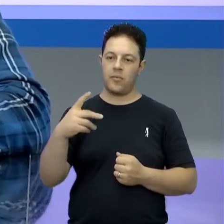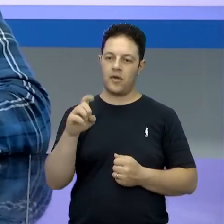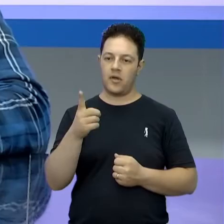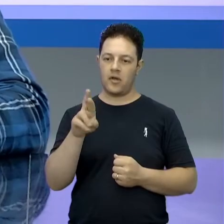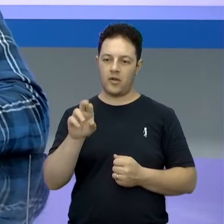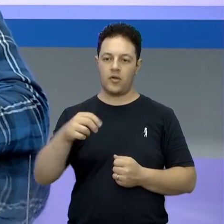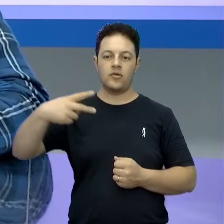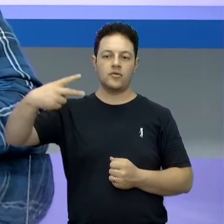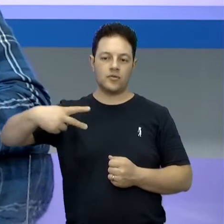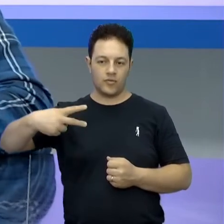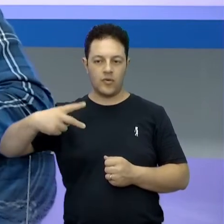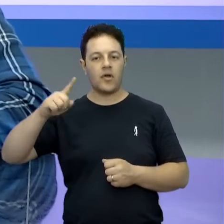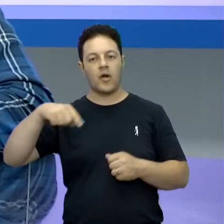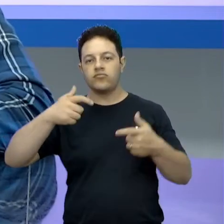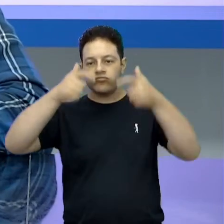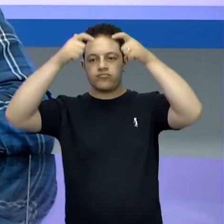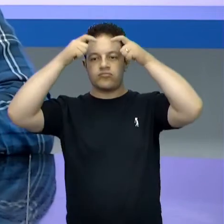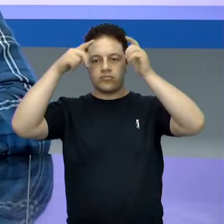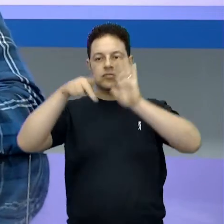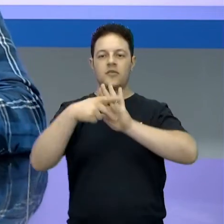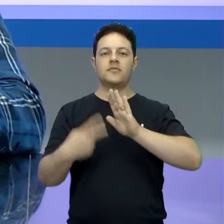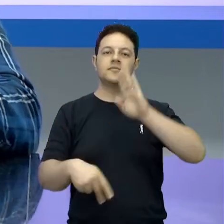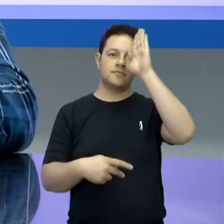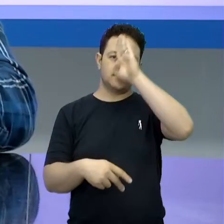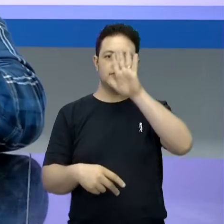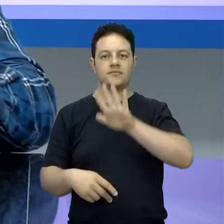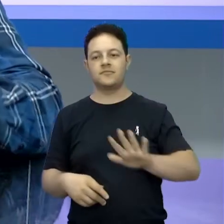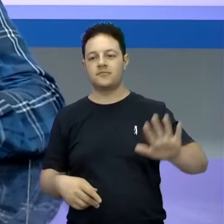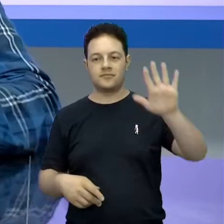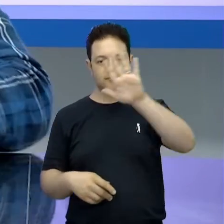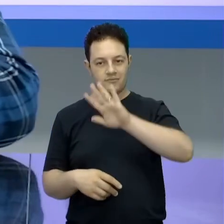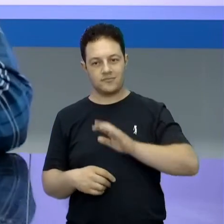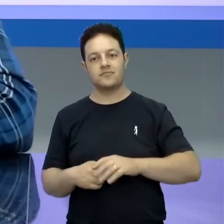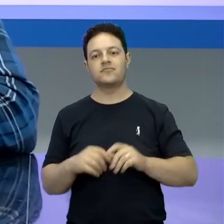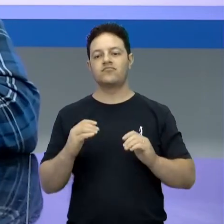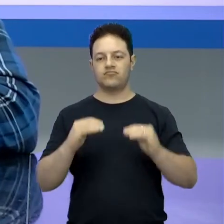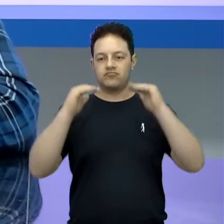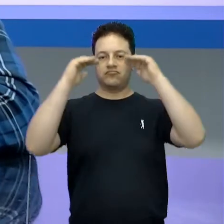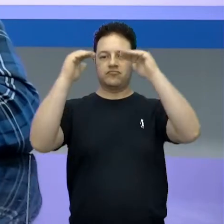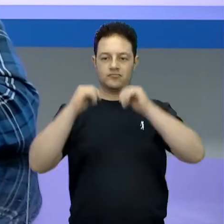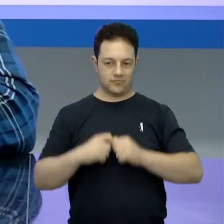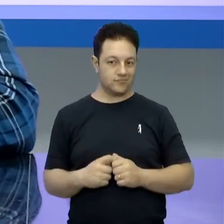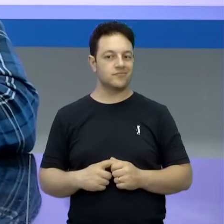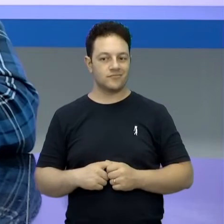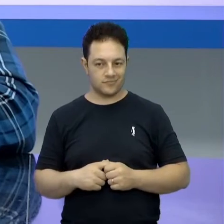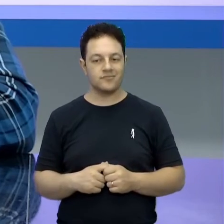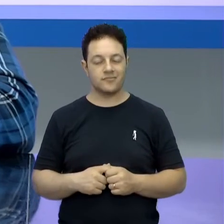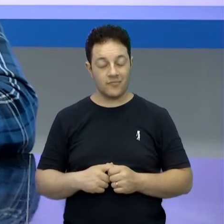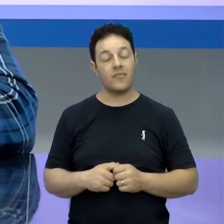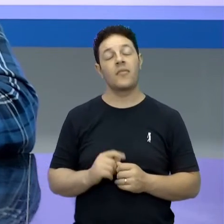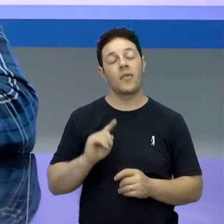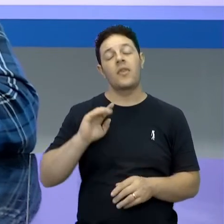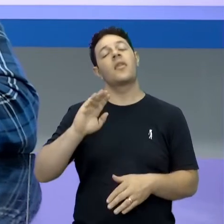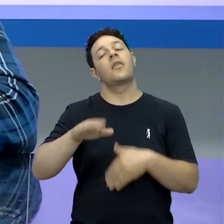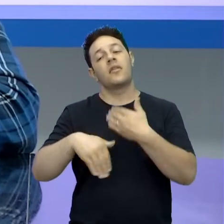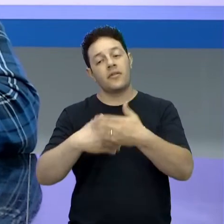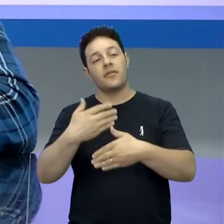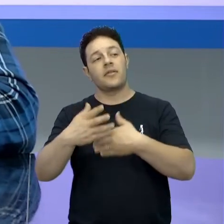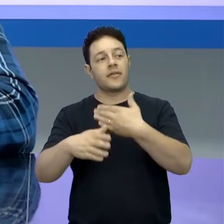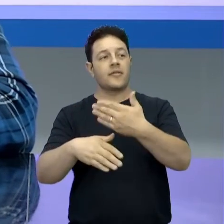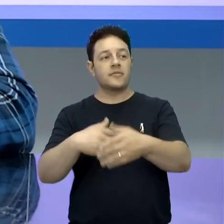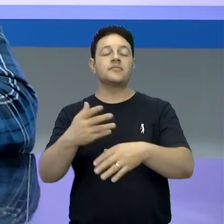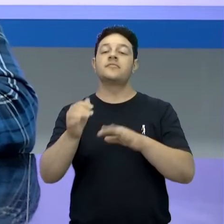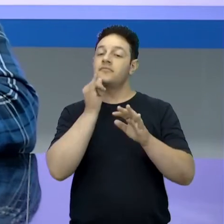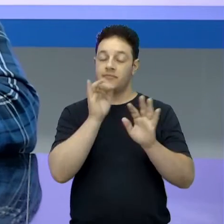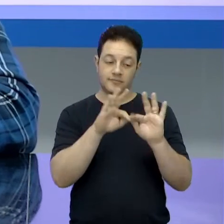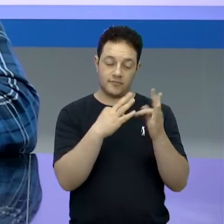II, que foi o segundo imperador do Brasil, né? Eles eram monarcas, né? E depois que